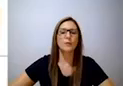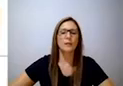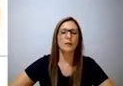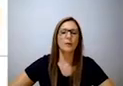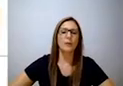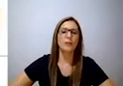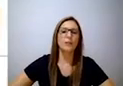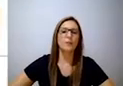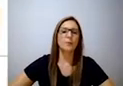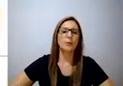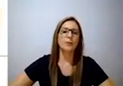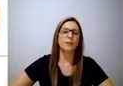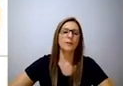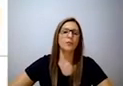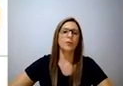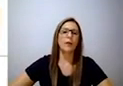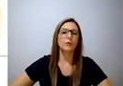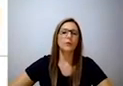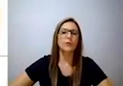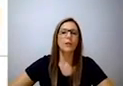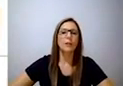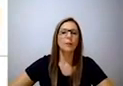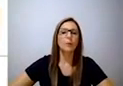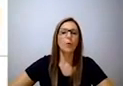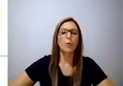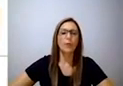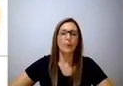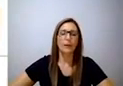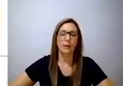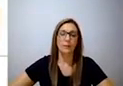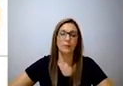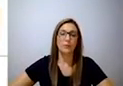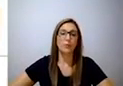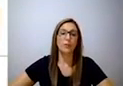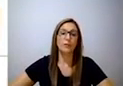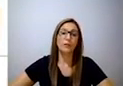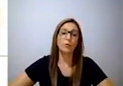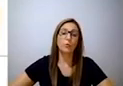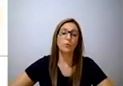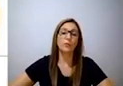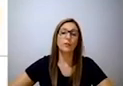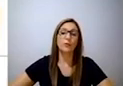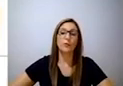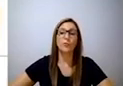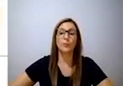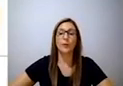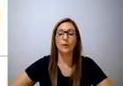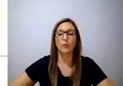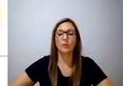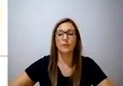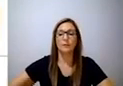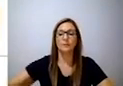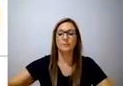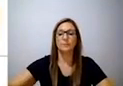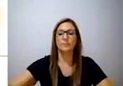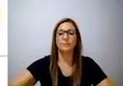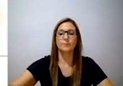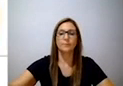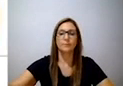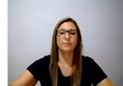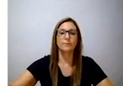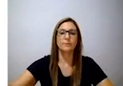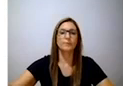da clamídia, eles podem ser isolados e pouco aparentes, o que dificulta o diagnóstico precoce.